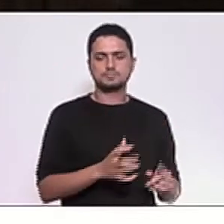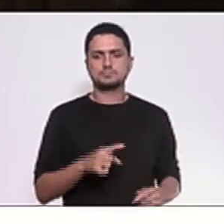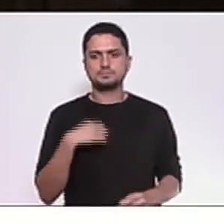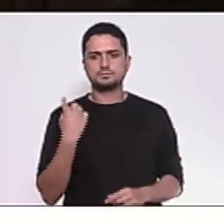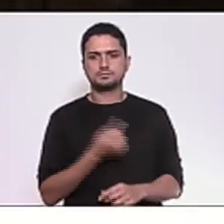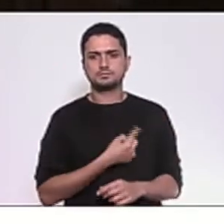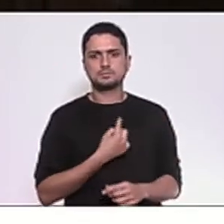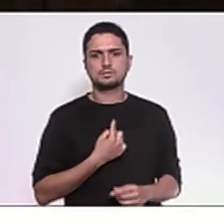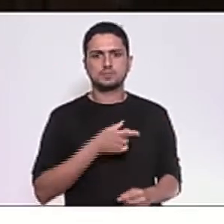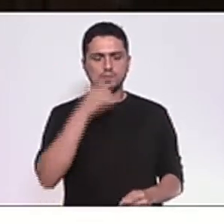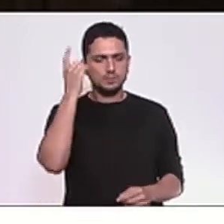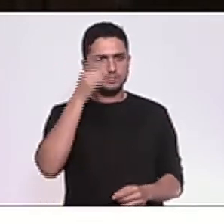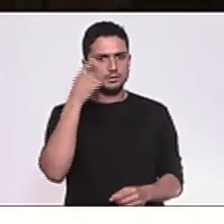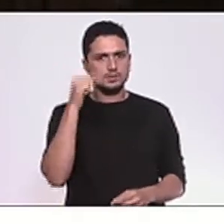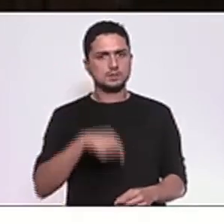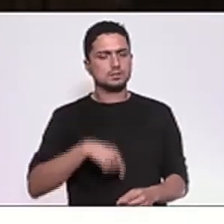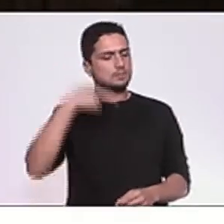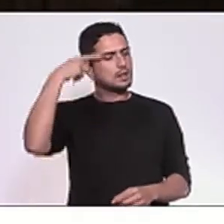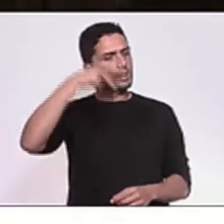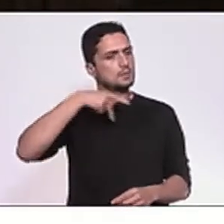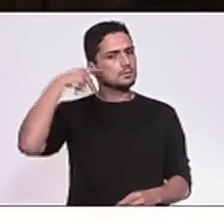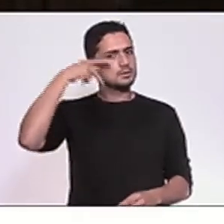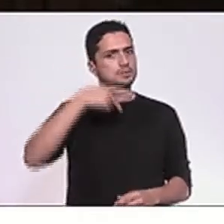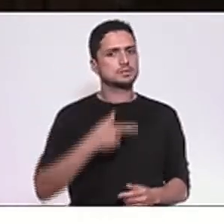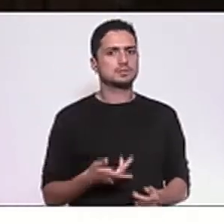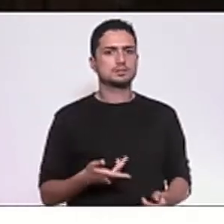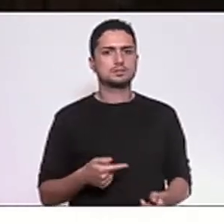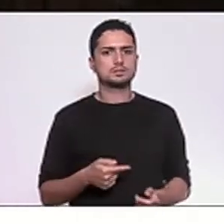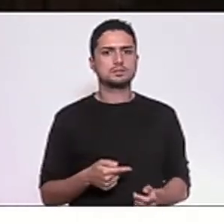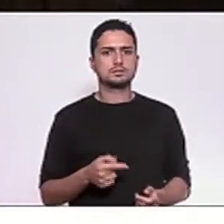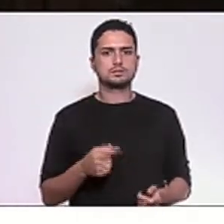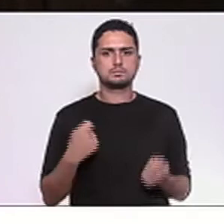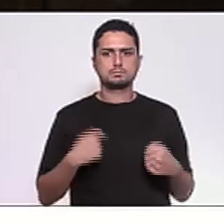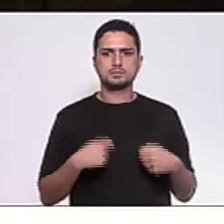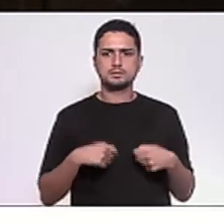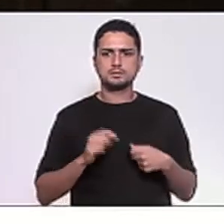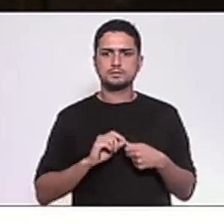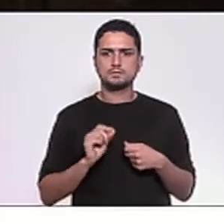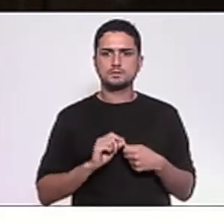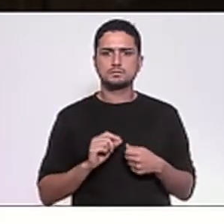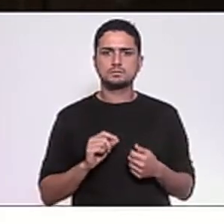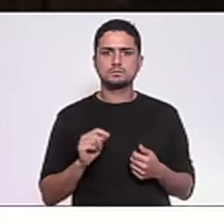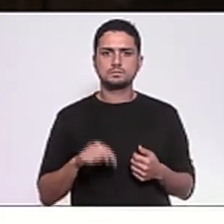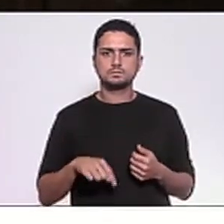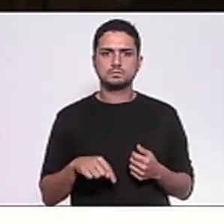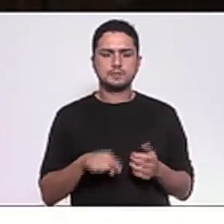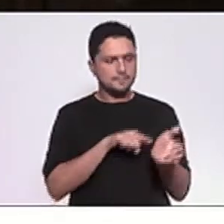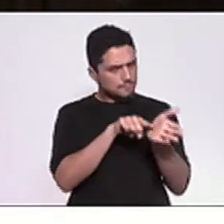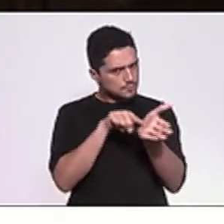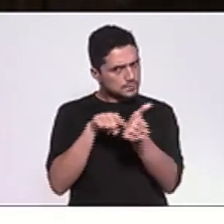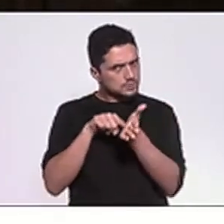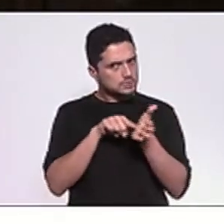deputados dessa casa, aos parlamentares que têm um dever fundamental